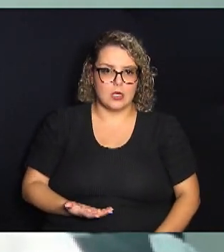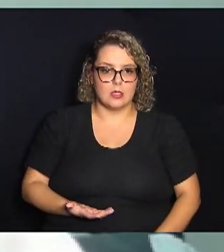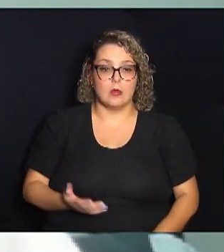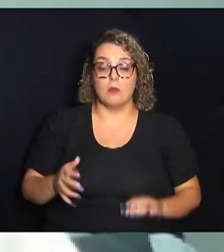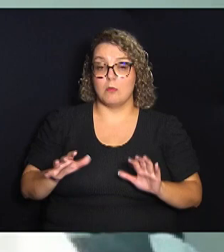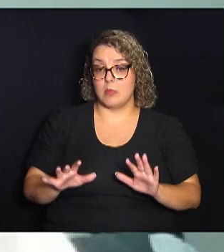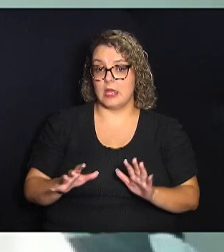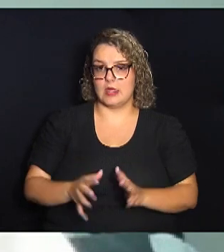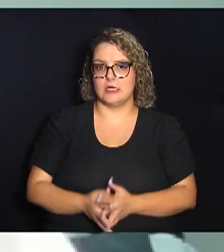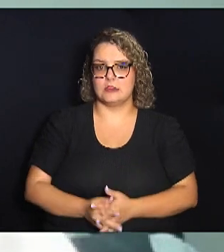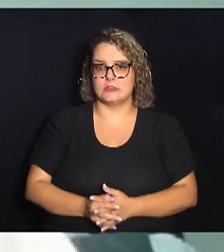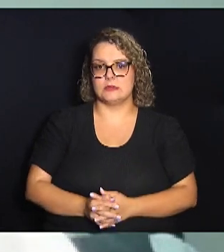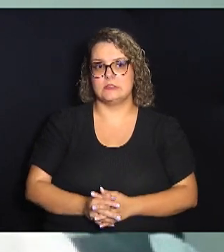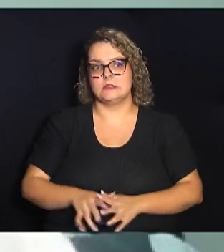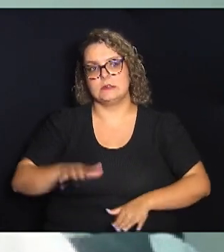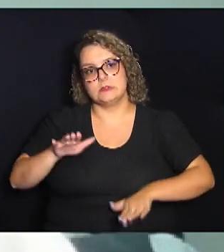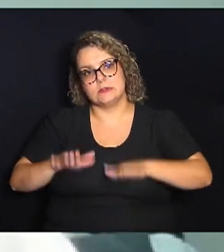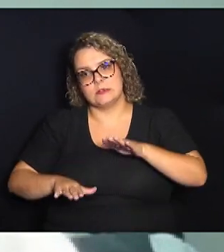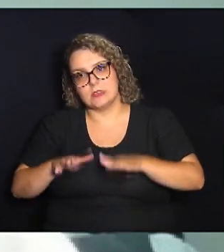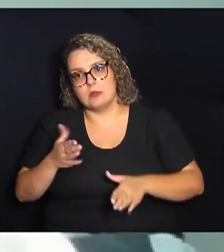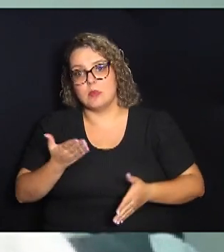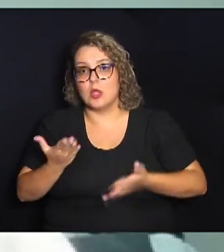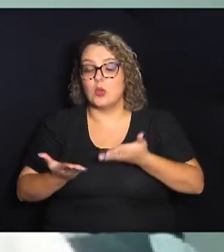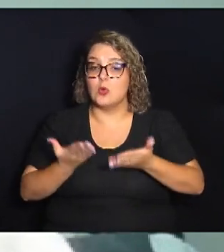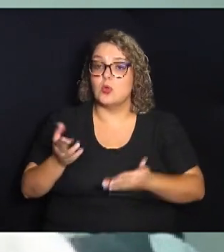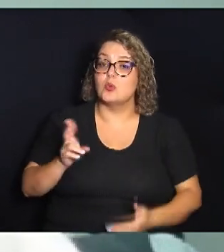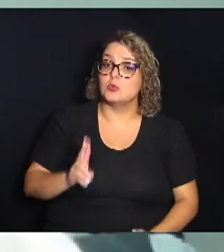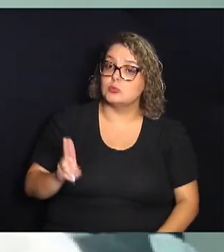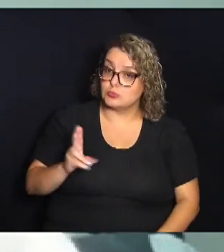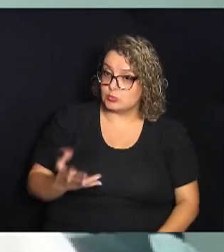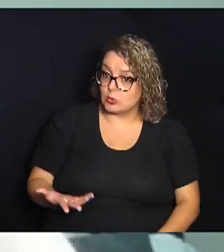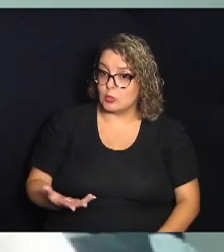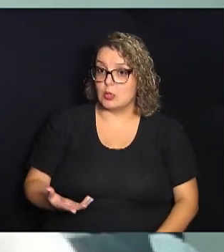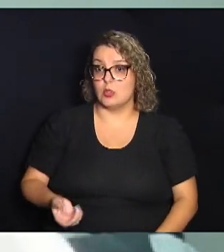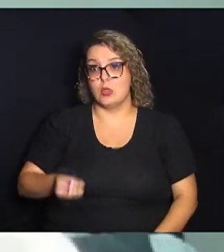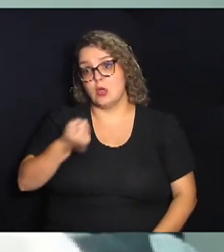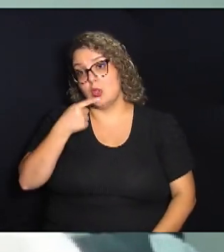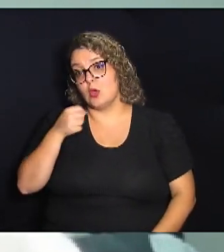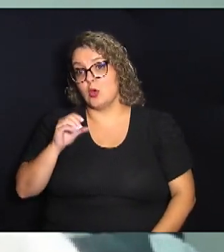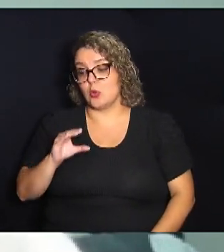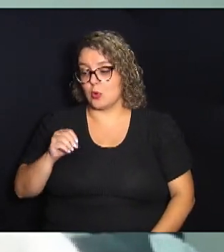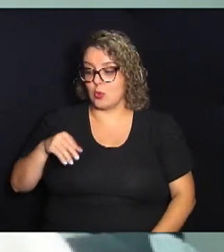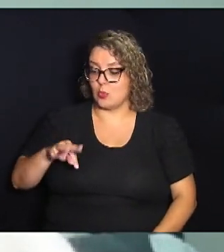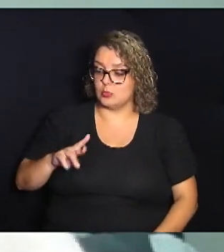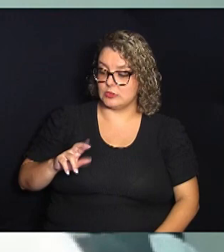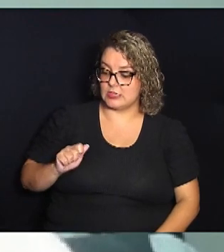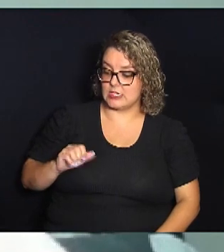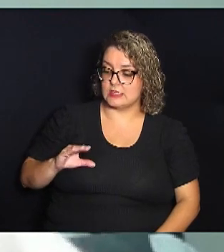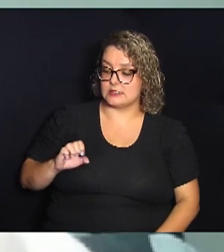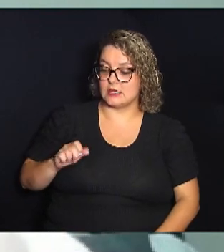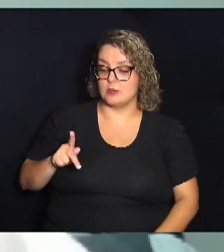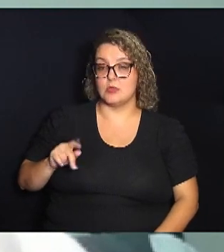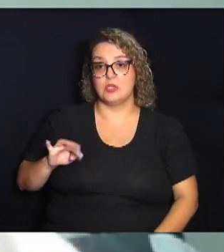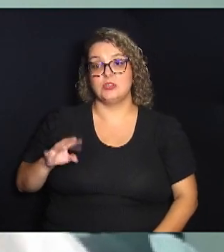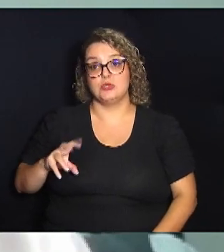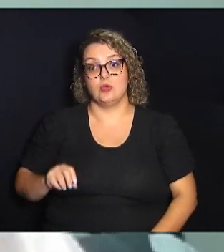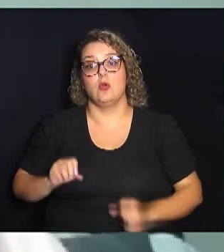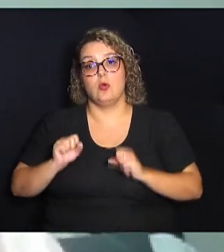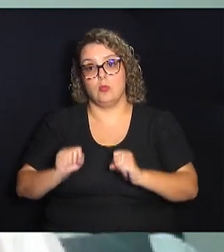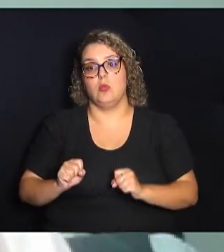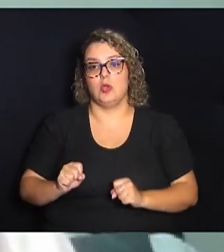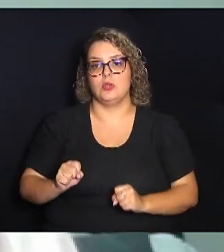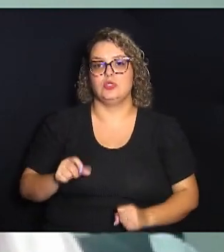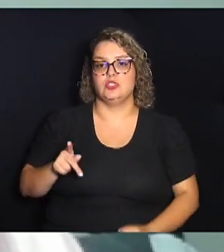Mas, dependendo de algumas terapias que ela use, métodos contraceptivos, depende do que use, isso pode provocar